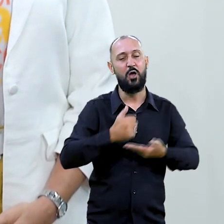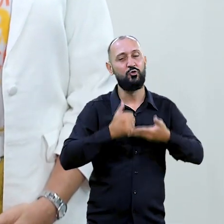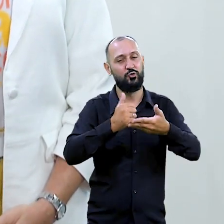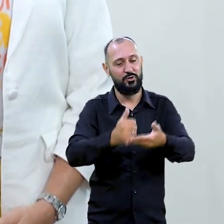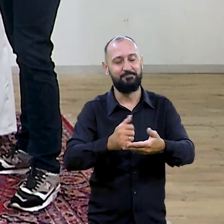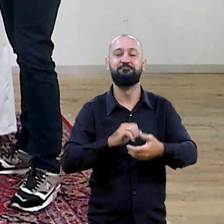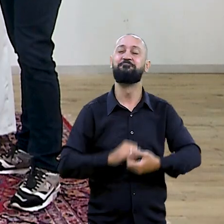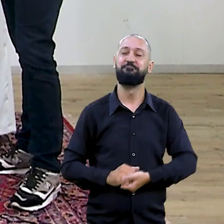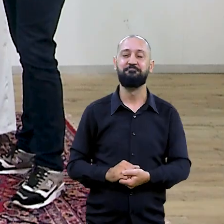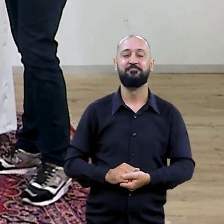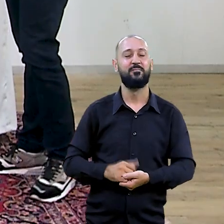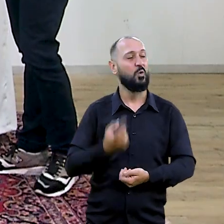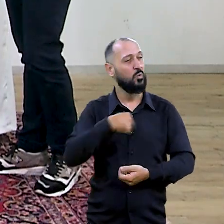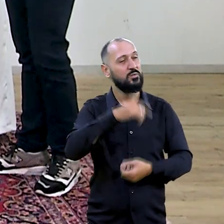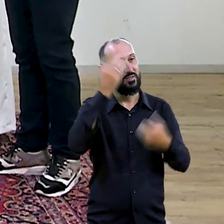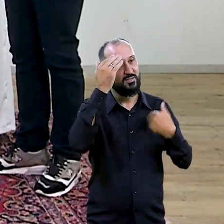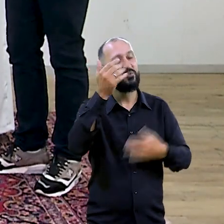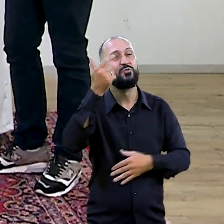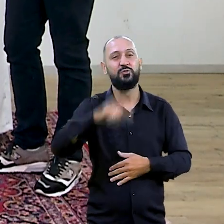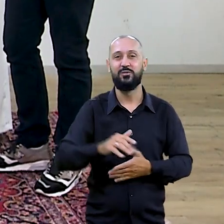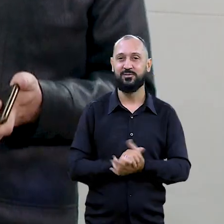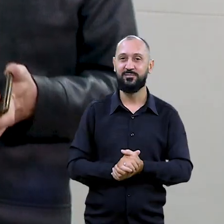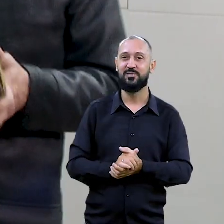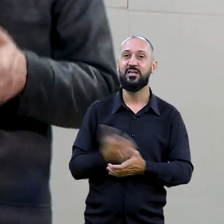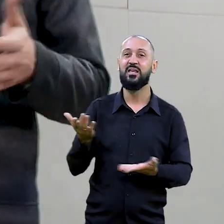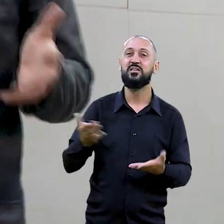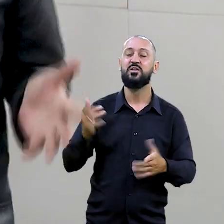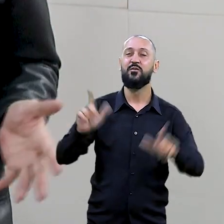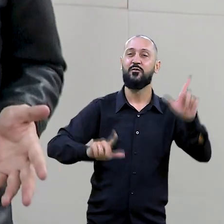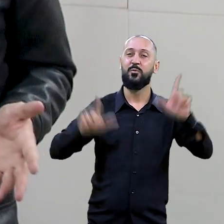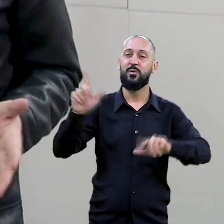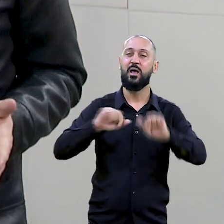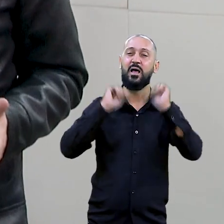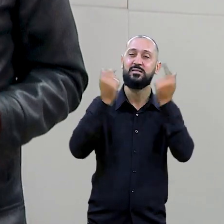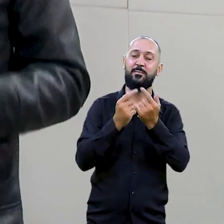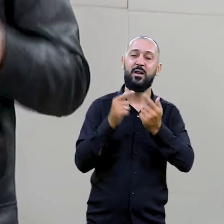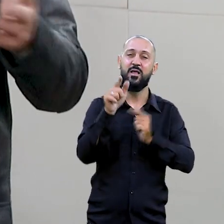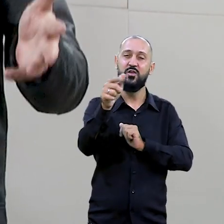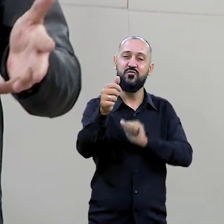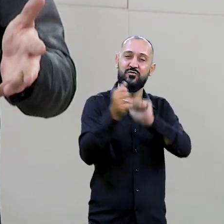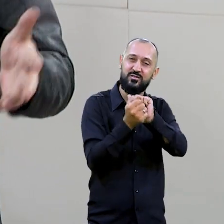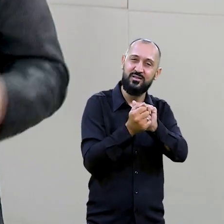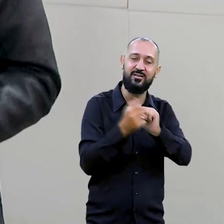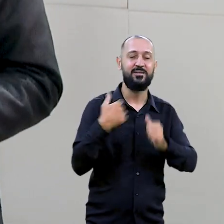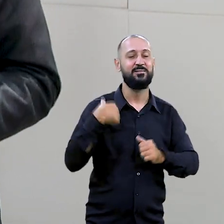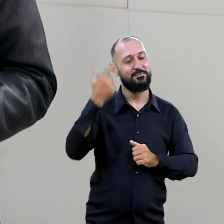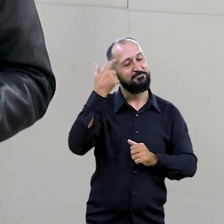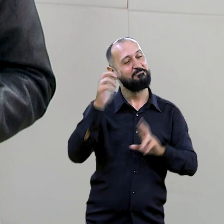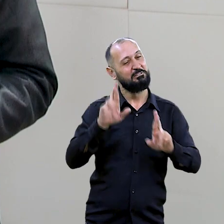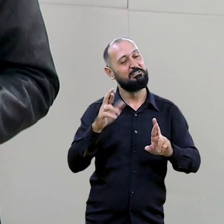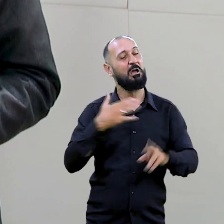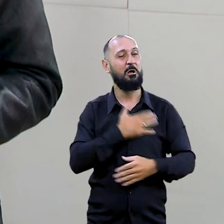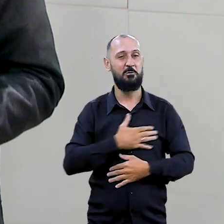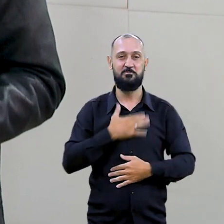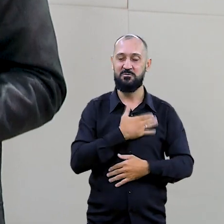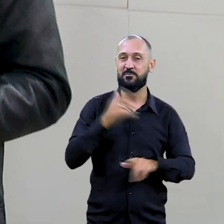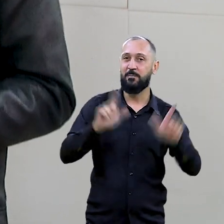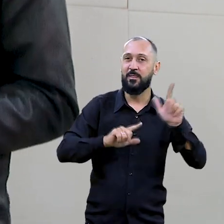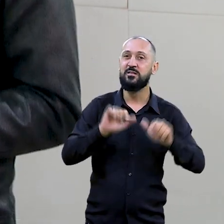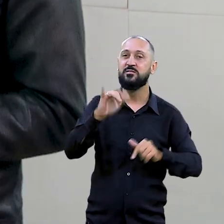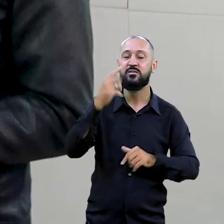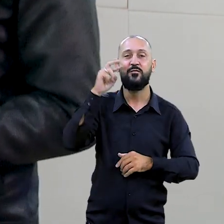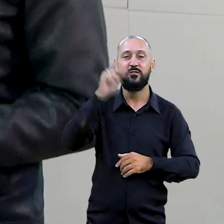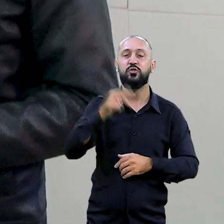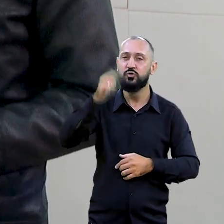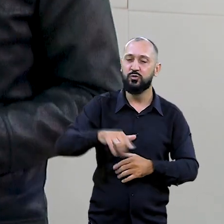ajudar o próximo. É isso aí. A gente agradece novamente. E esse foi o Assembleia e Você. Espero que vocês tenham gostado do programa de hoje. Mas